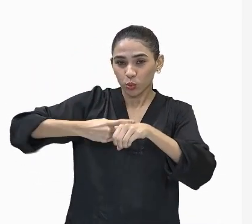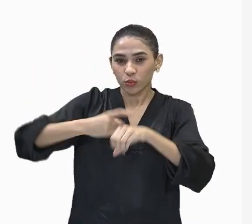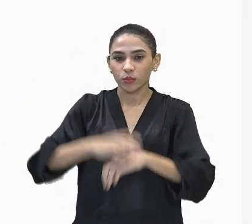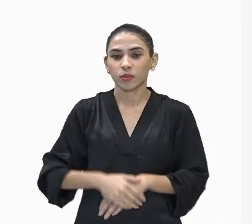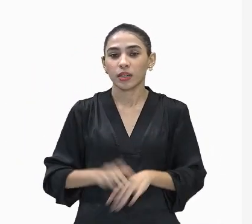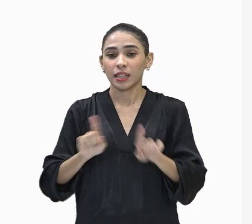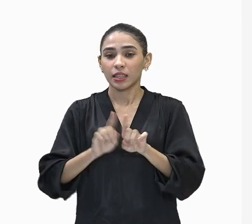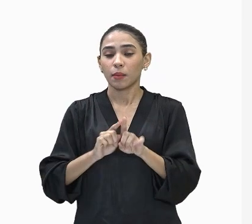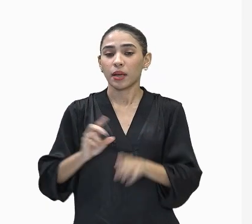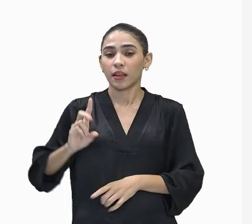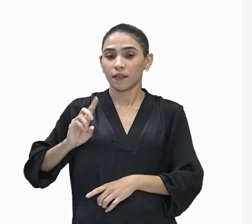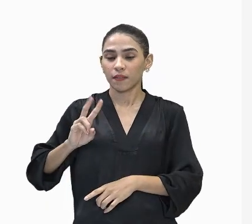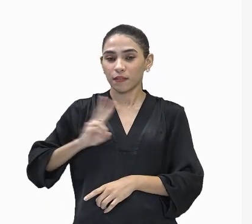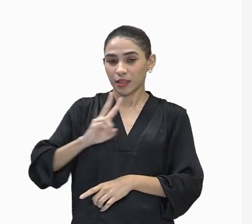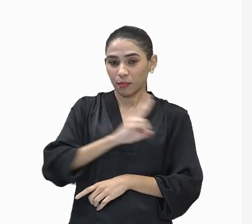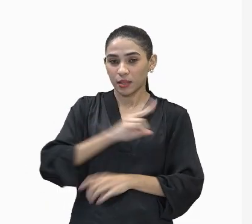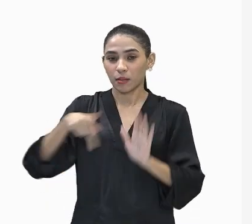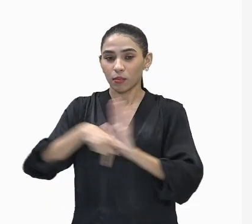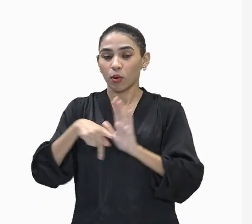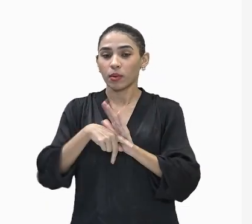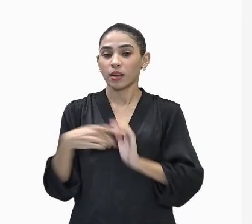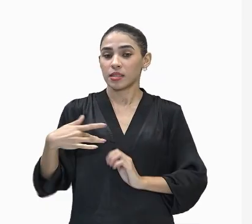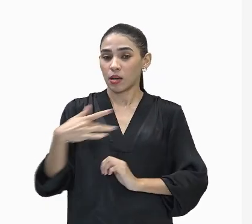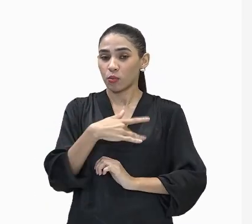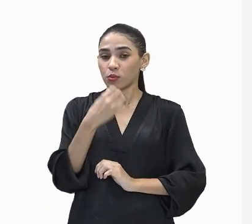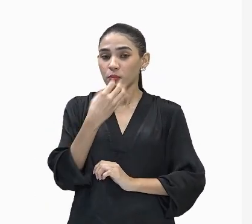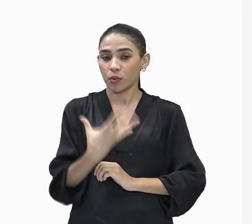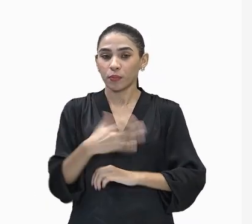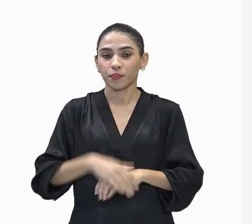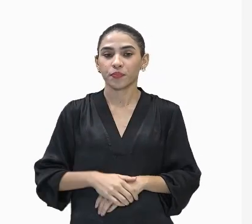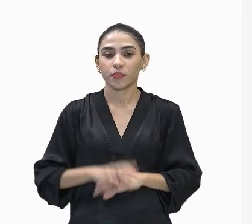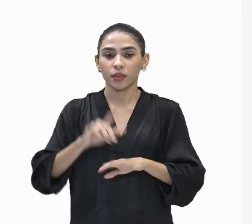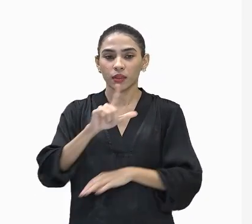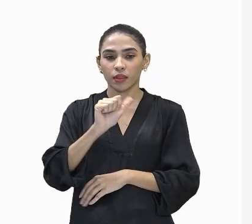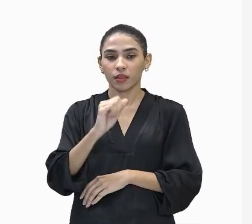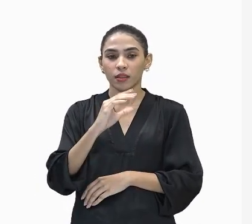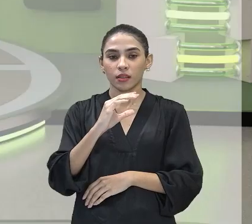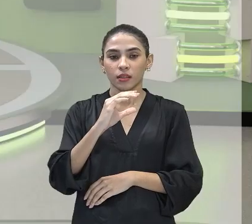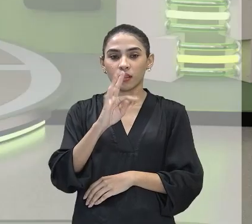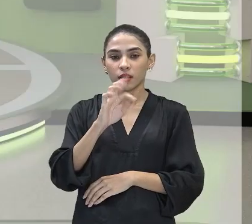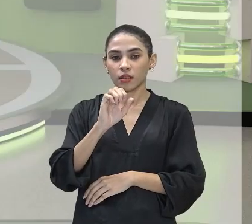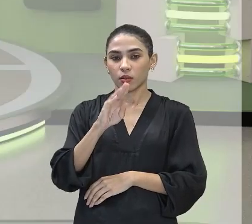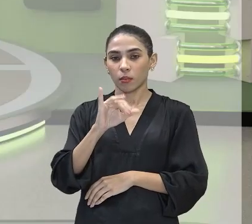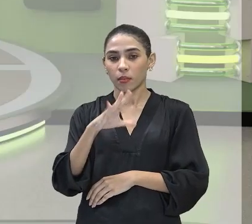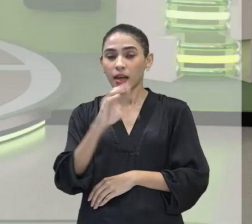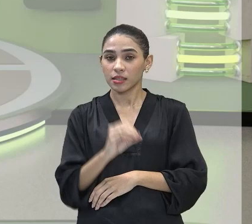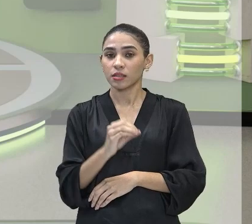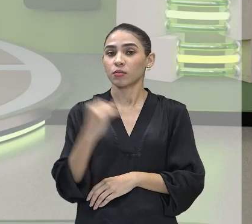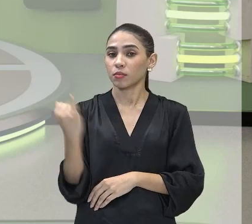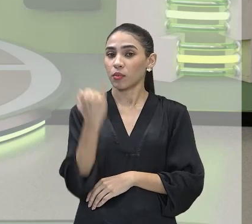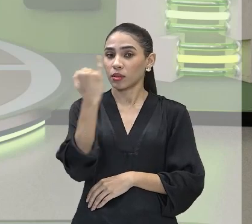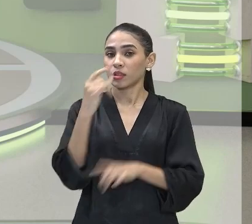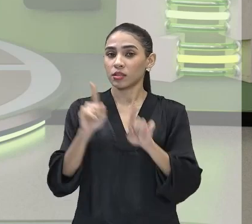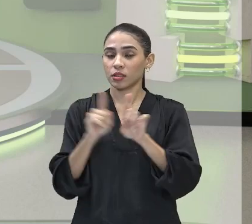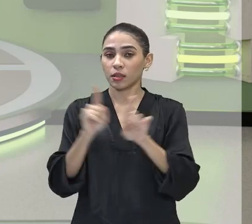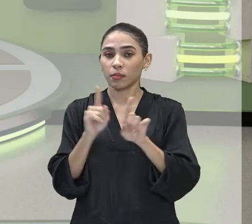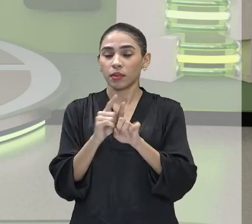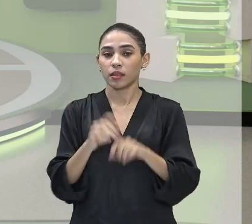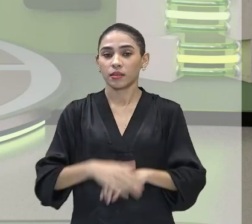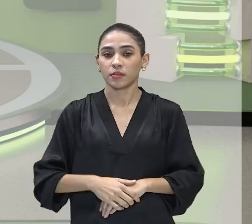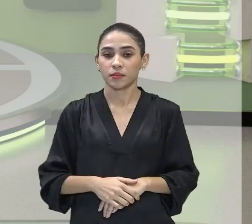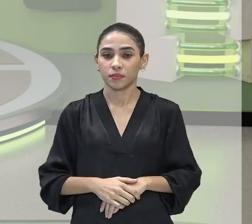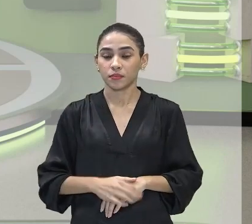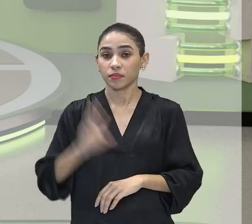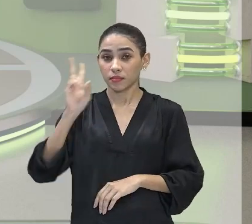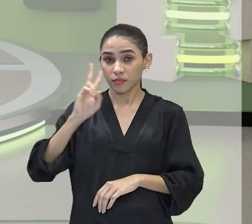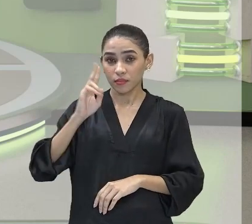saúde né Então as os lactobacilos eles são bem importantes no nosso trato intestinal lembrando mais uma